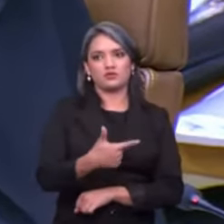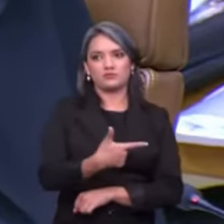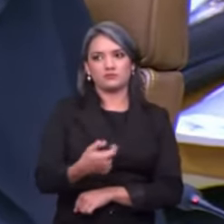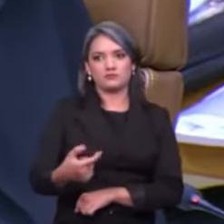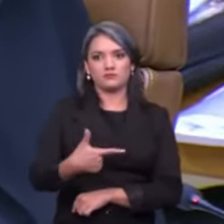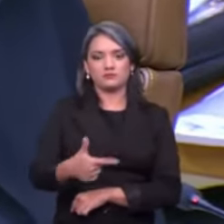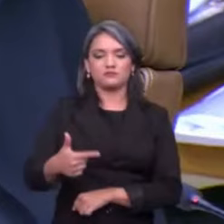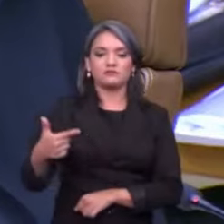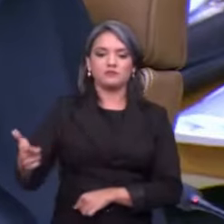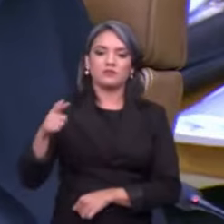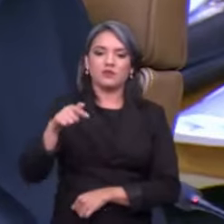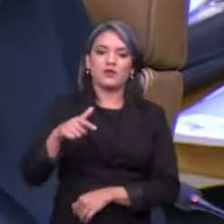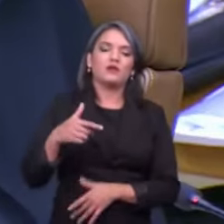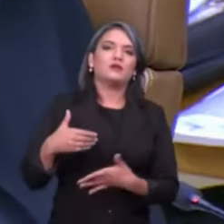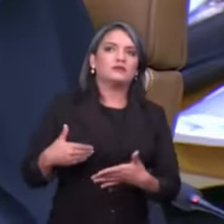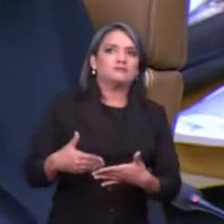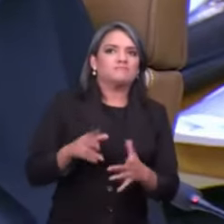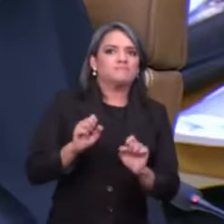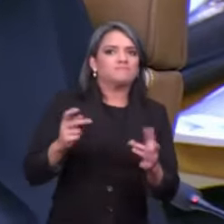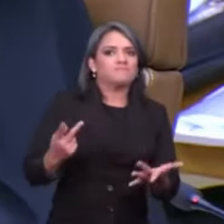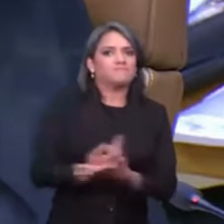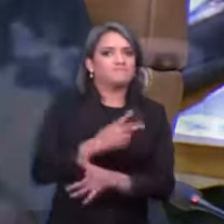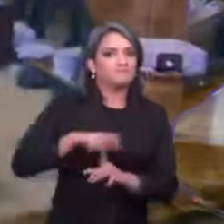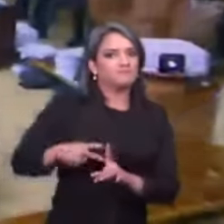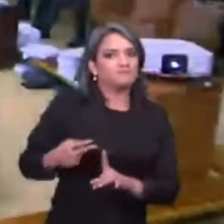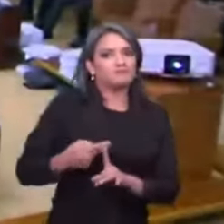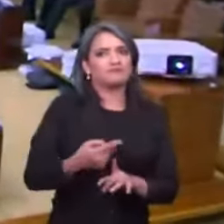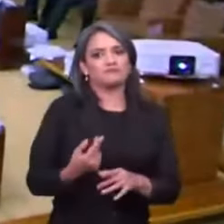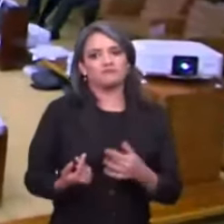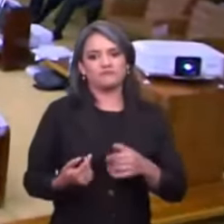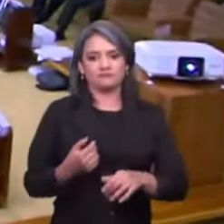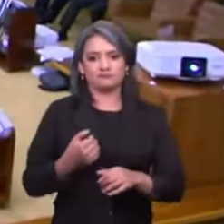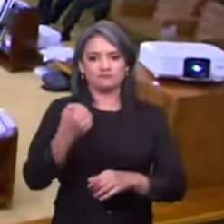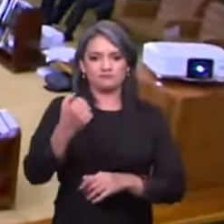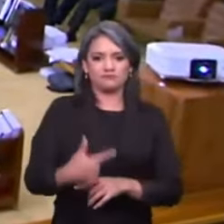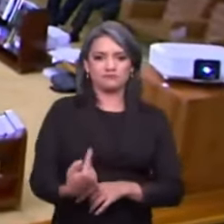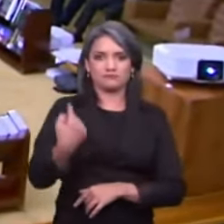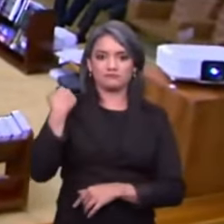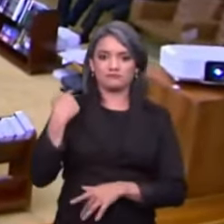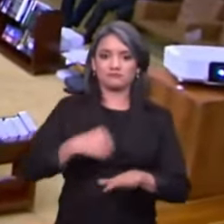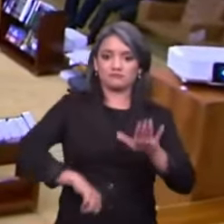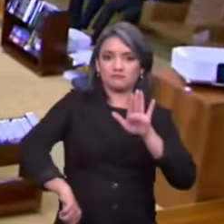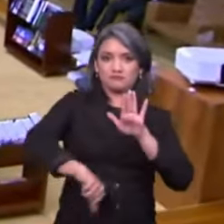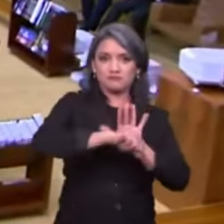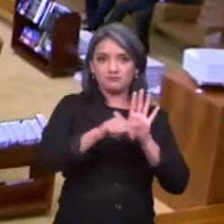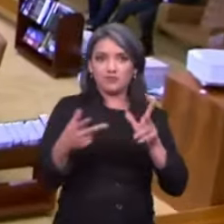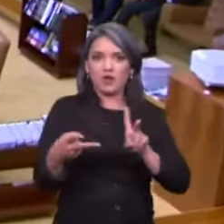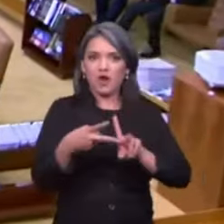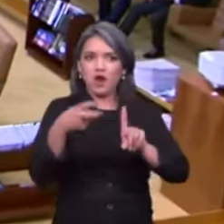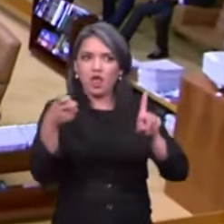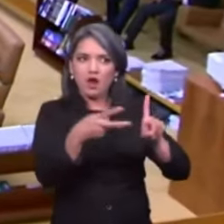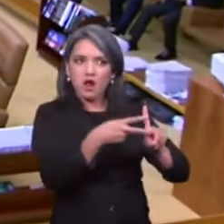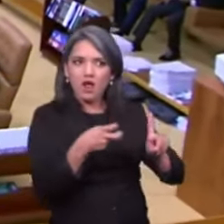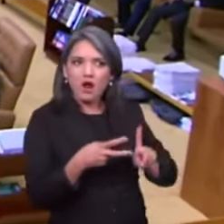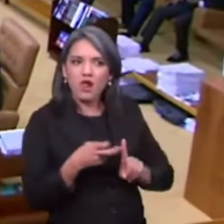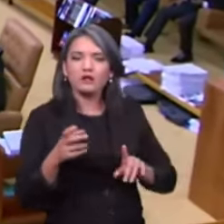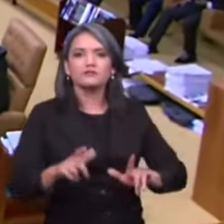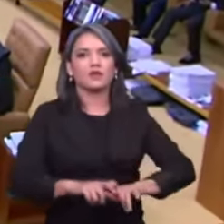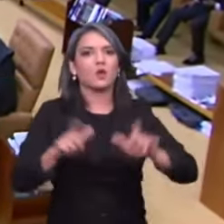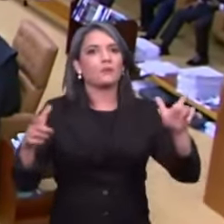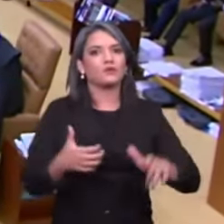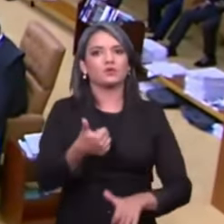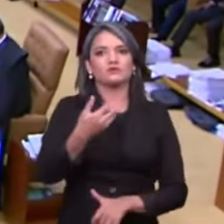com este ano a caminho de ultrapassar em muito o anterior. A criminalidade, incluindo roubos em espaços públicos, aumentou 14%